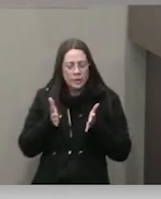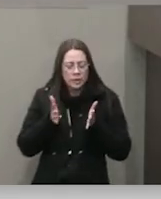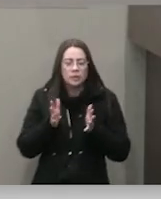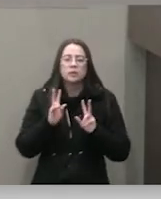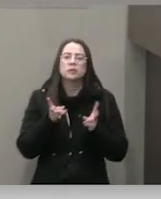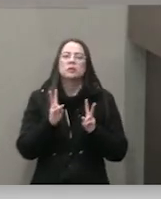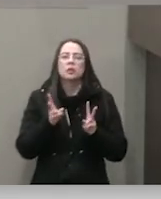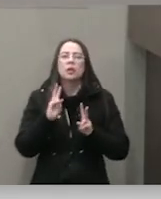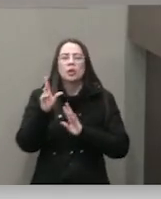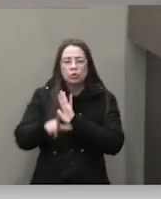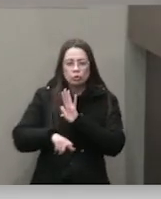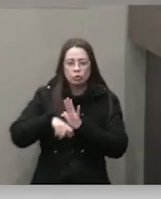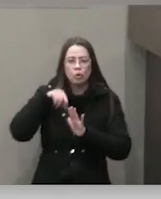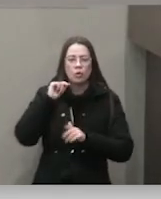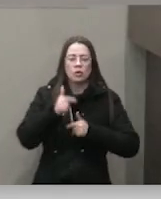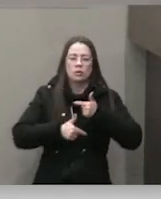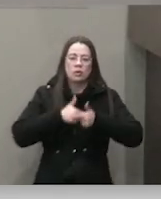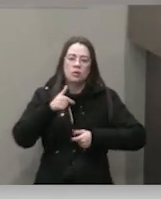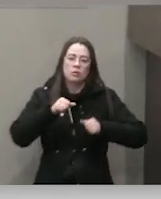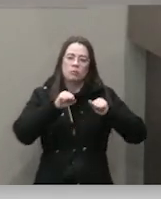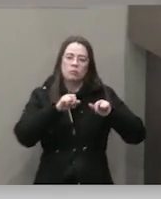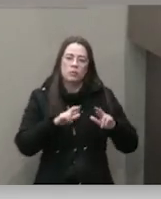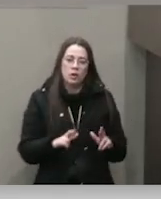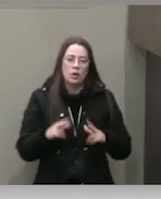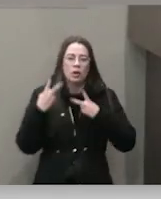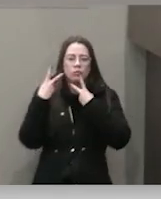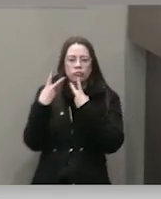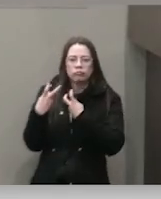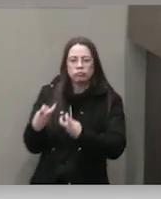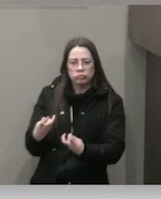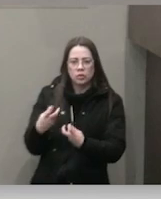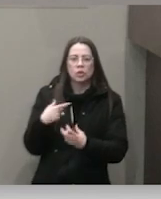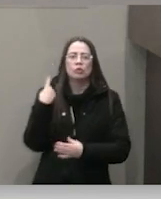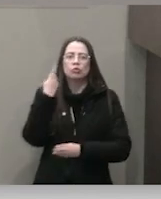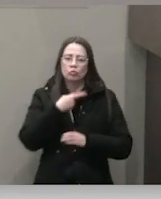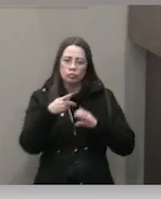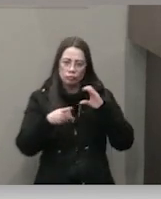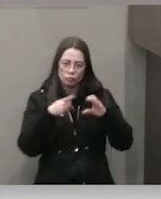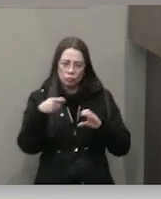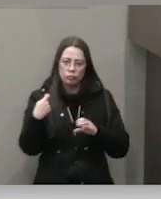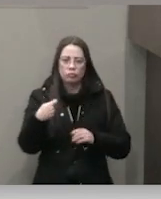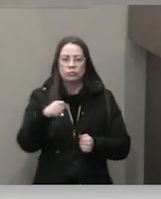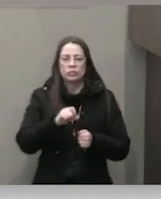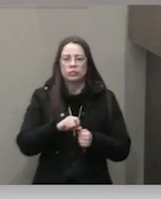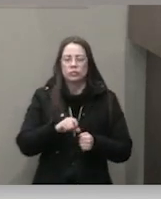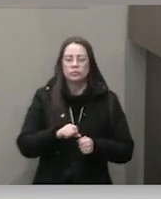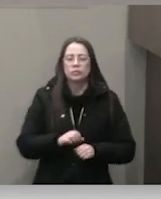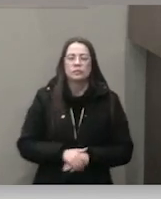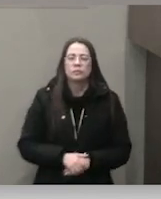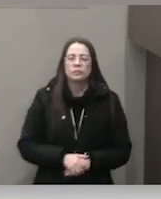a farda e se dedicar. Então, o reconhecimento é o mínimo que essa casa tem que fazer.